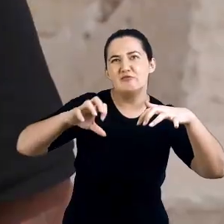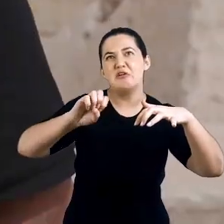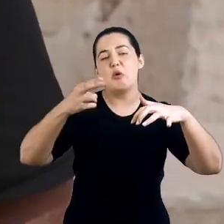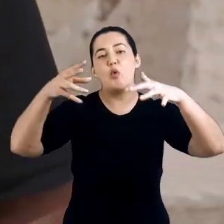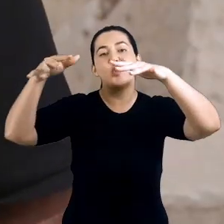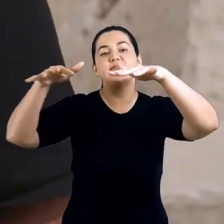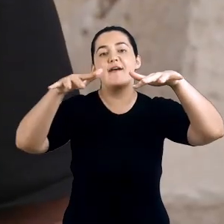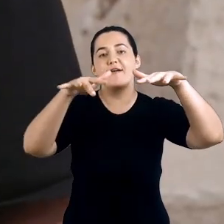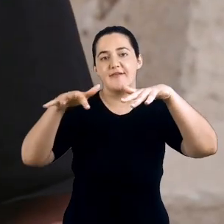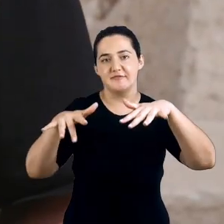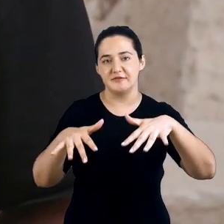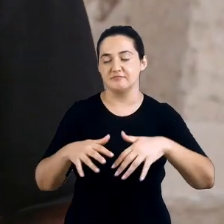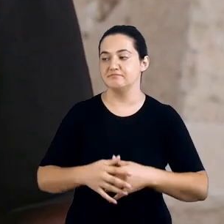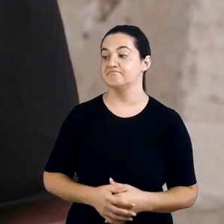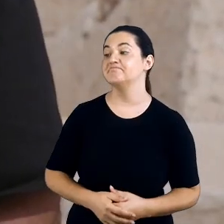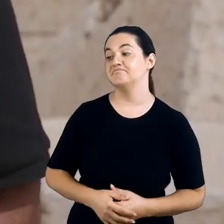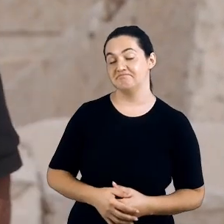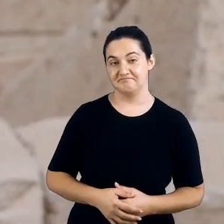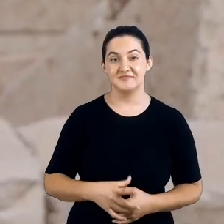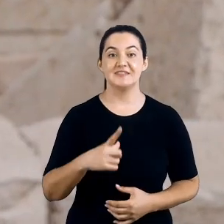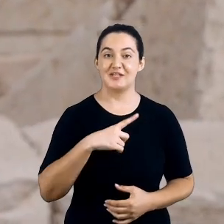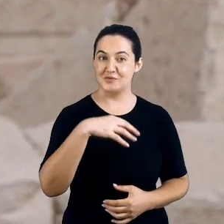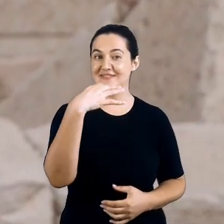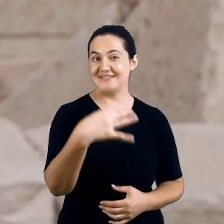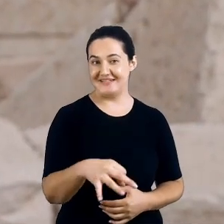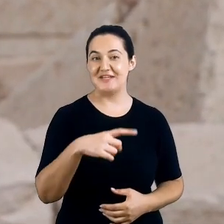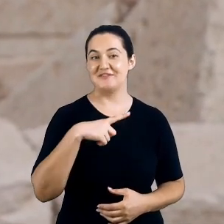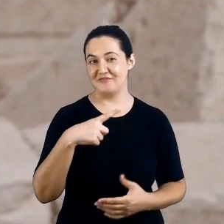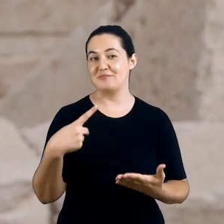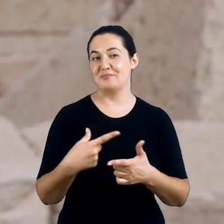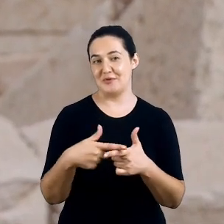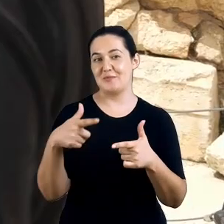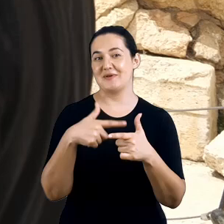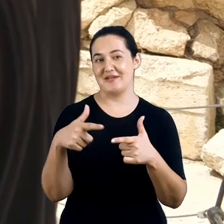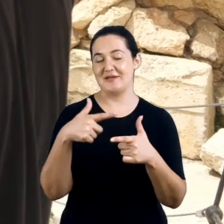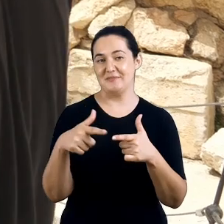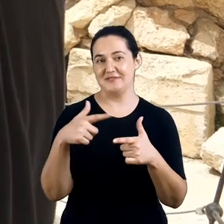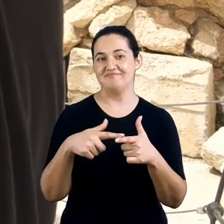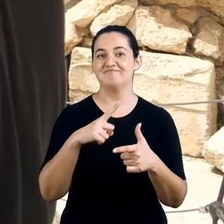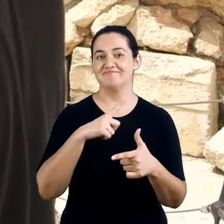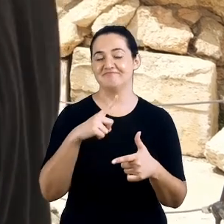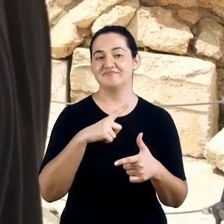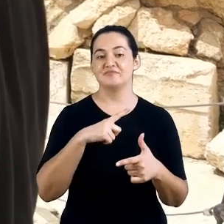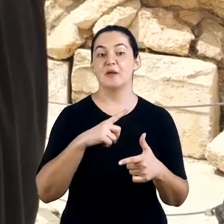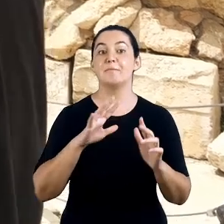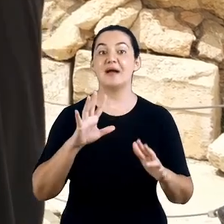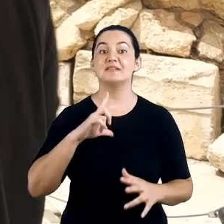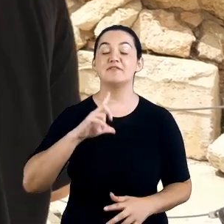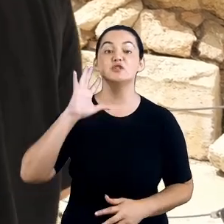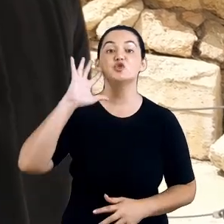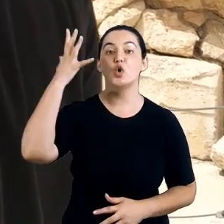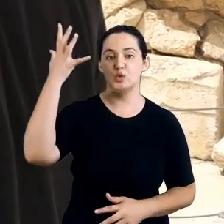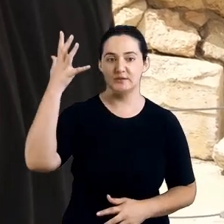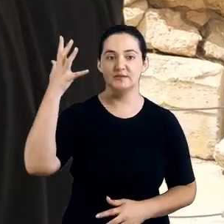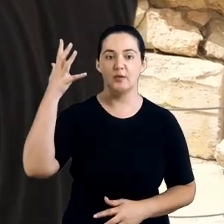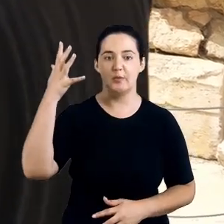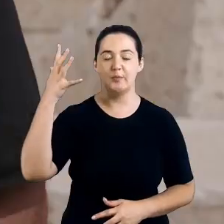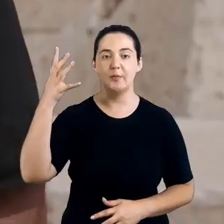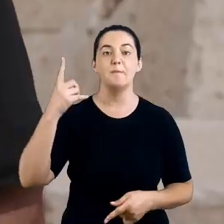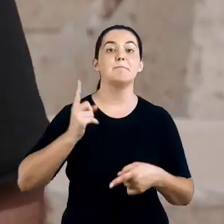exemplo? Eu tenho certeza que eles tiveram um problema aqui. E também sei que podem ter tido alguma solução para